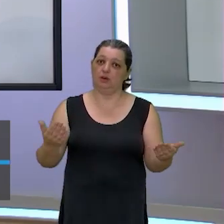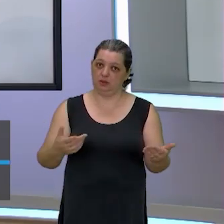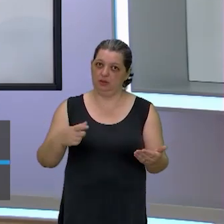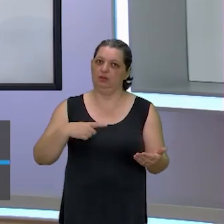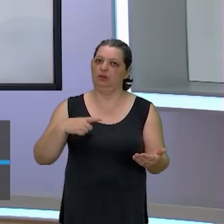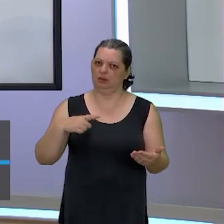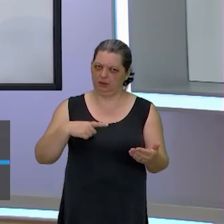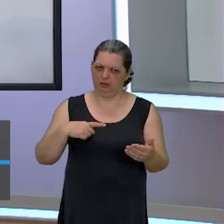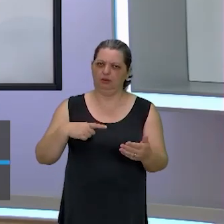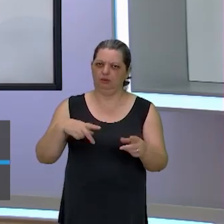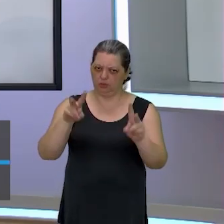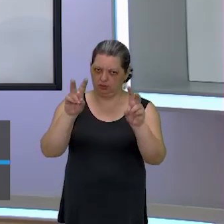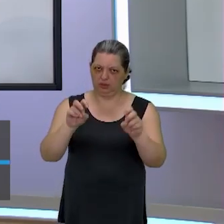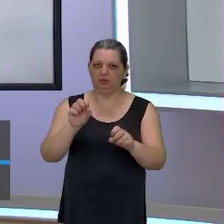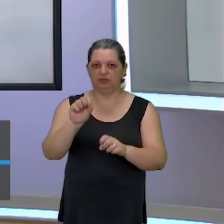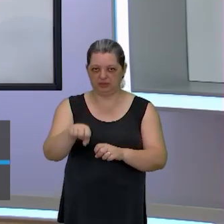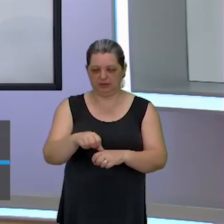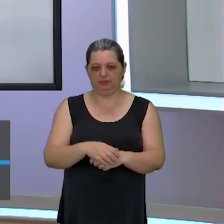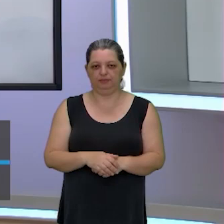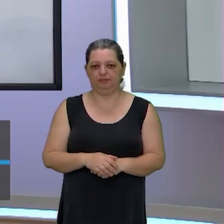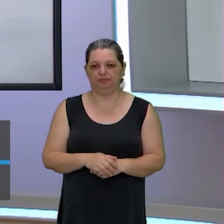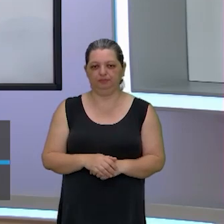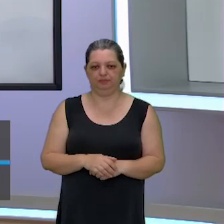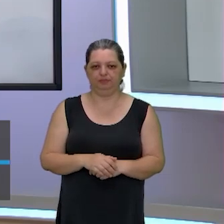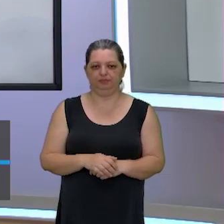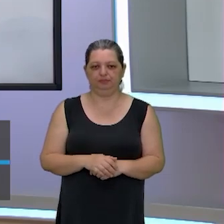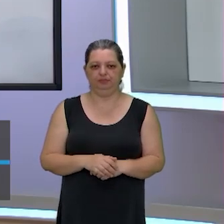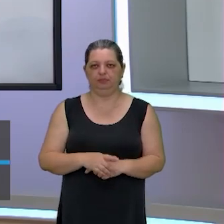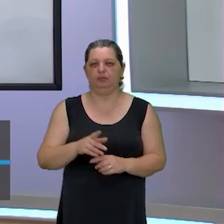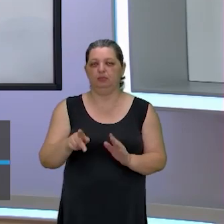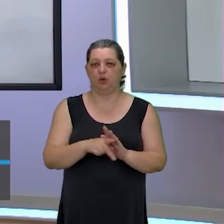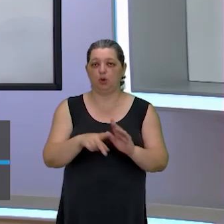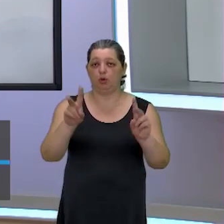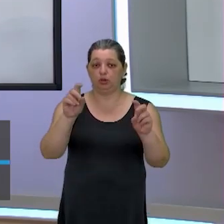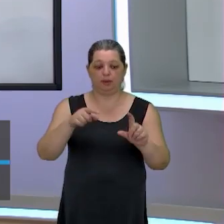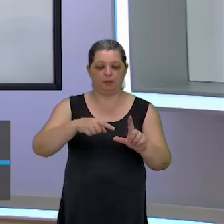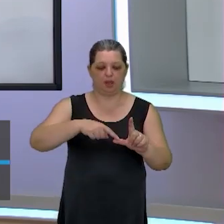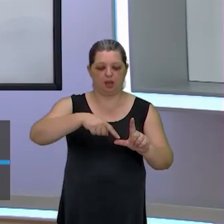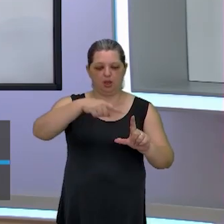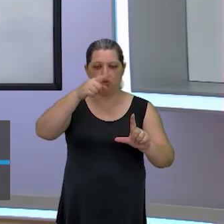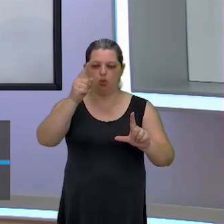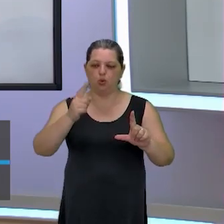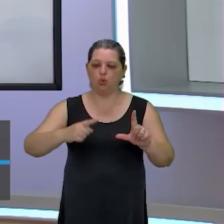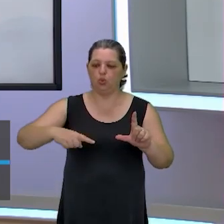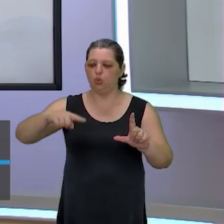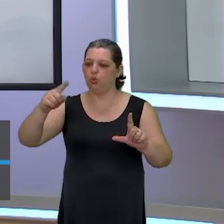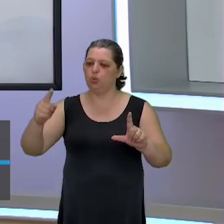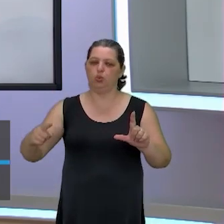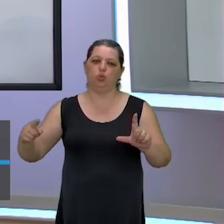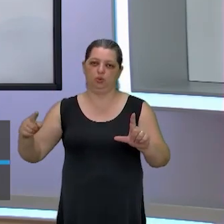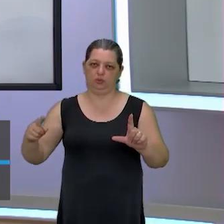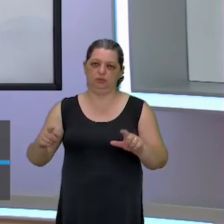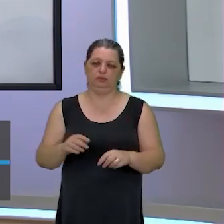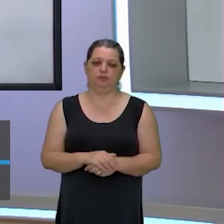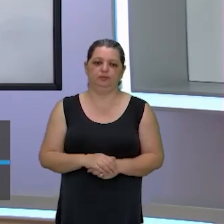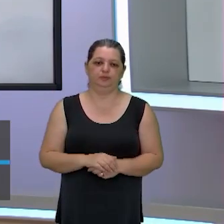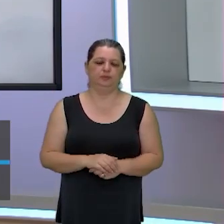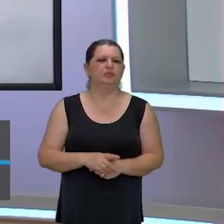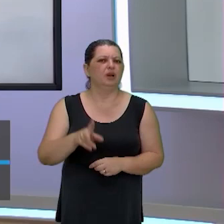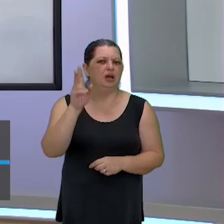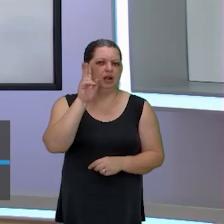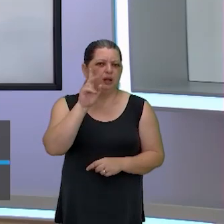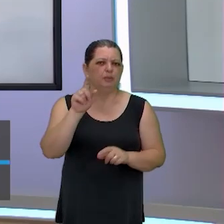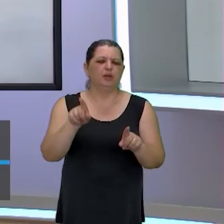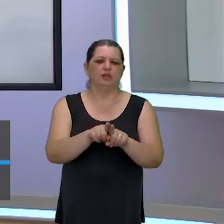vai cair questão de ondas né não é nem aí com relação aí a propagação das ondas pensa também nos